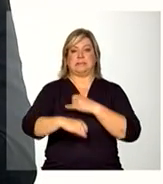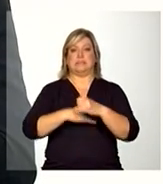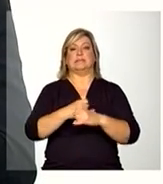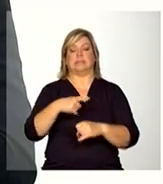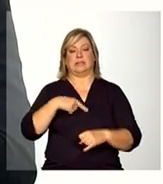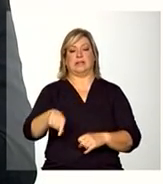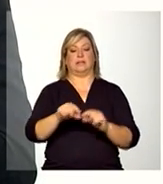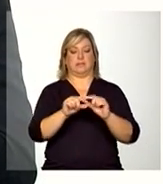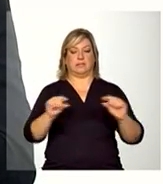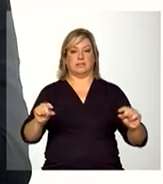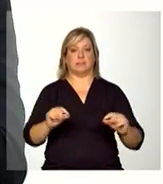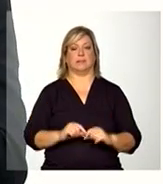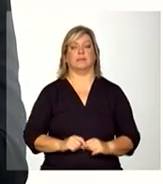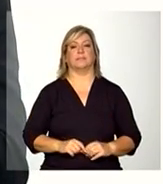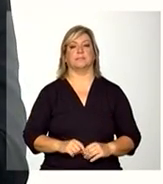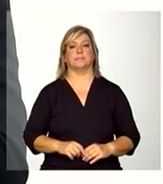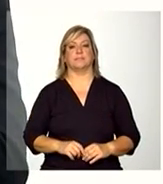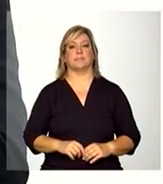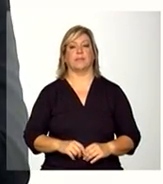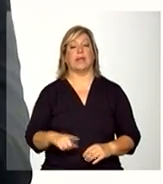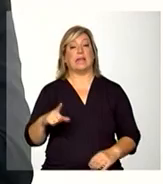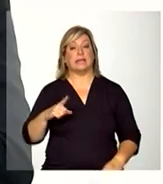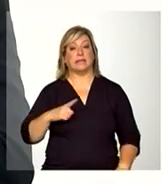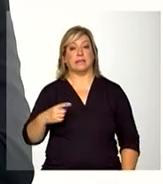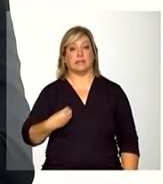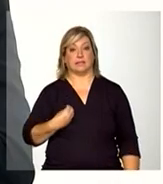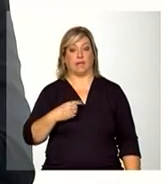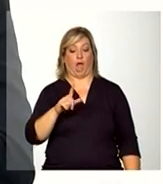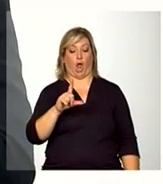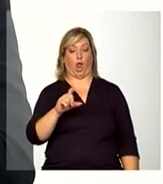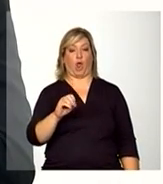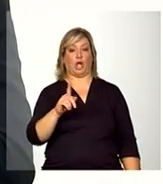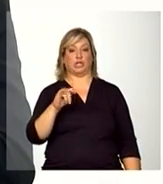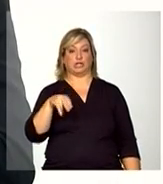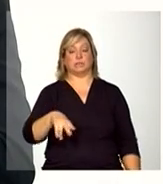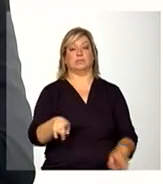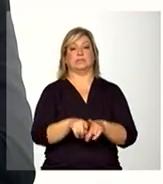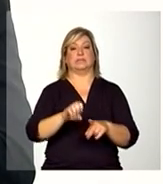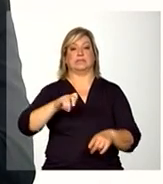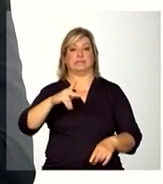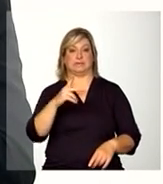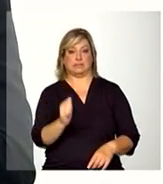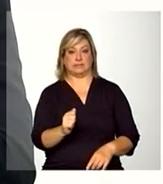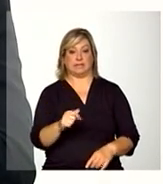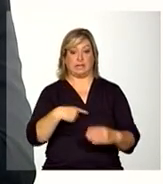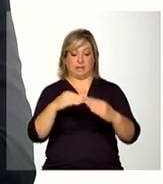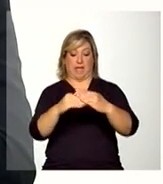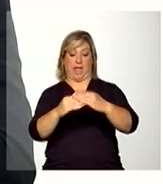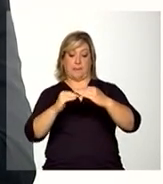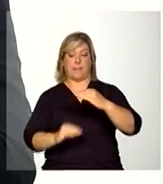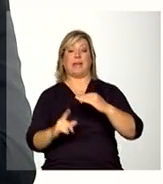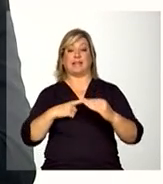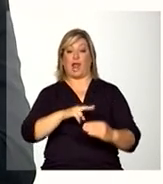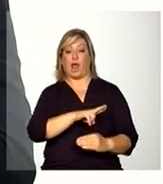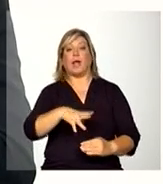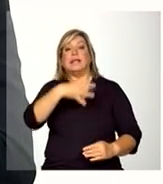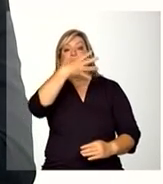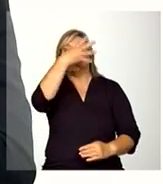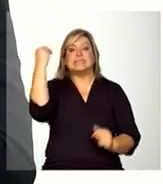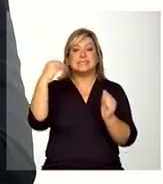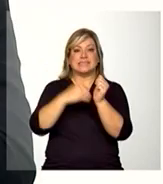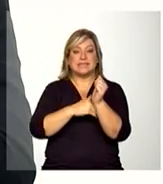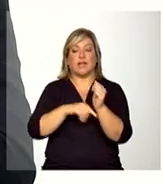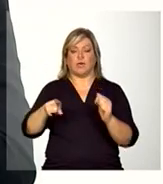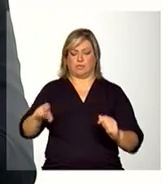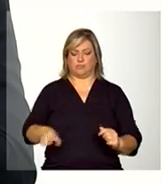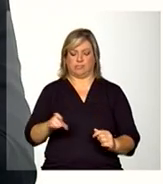site da Rede suas existe o login e a senha embaixo do login e a senha existe a opção esqueci minha senha clique